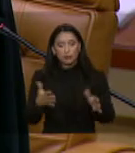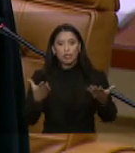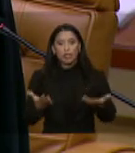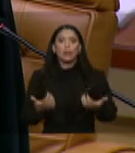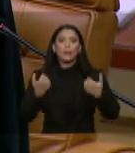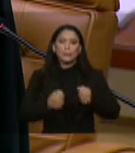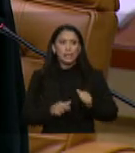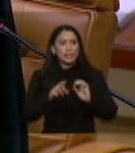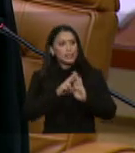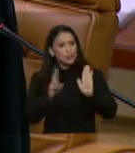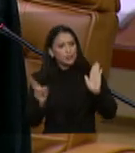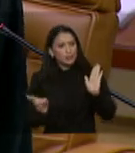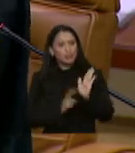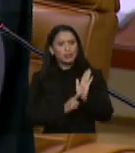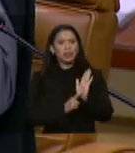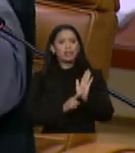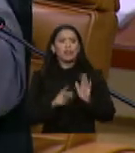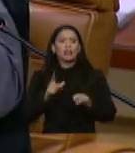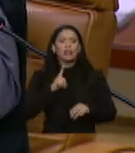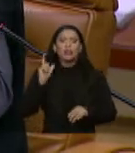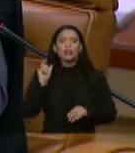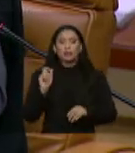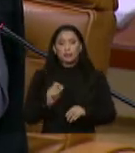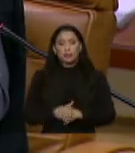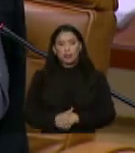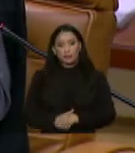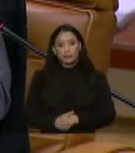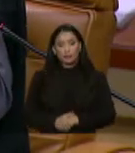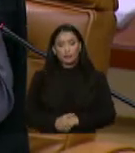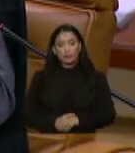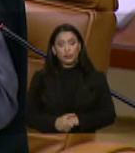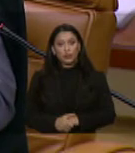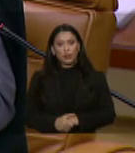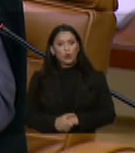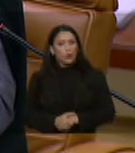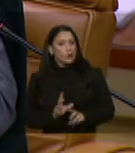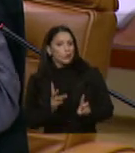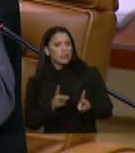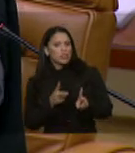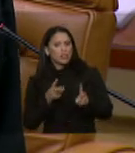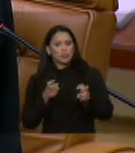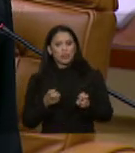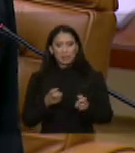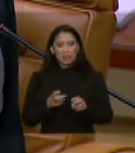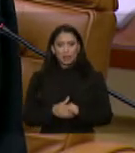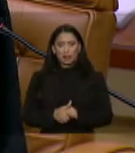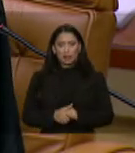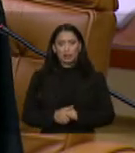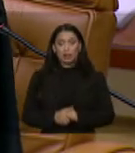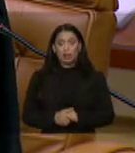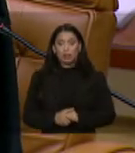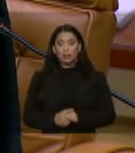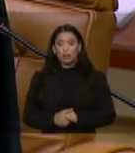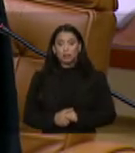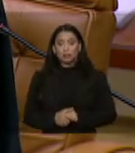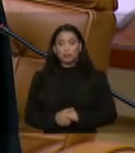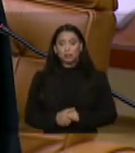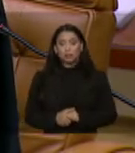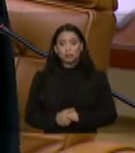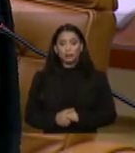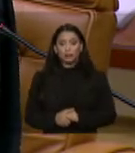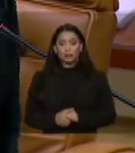auto-regulação mas o que se percebe igual aqui porque algum tempo